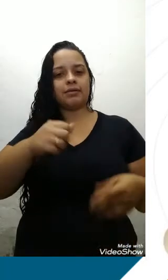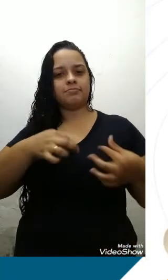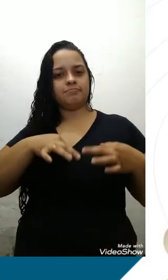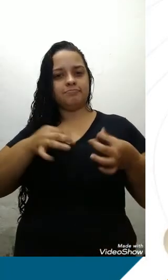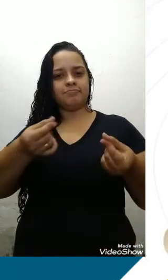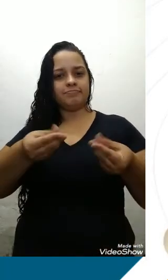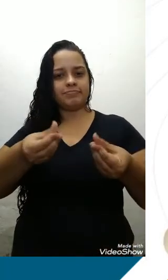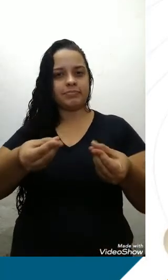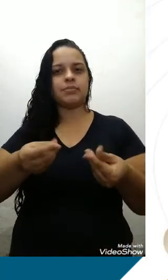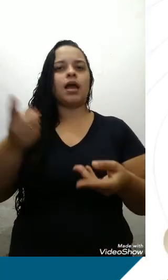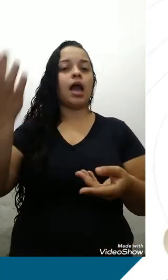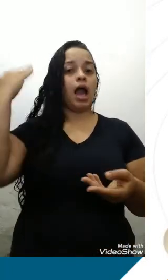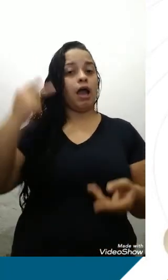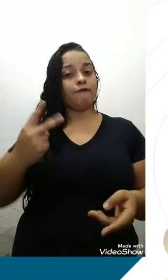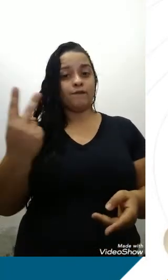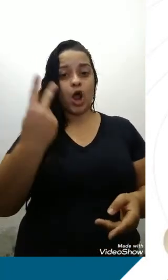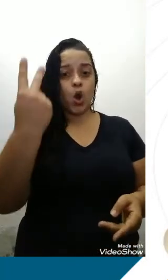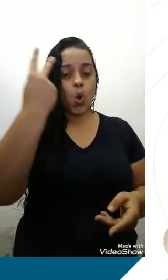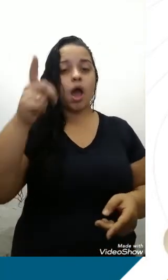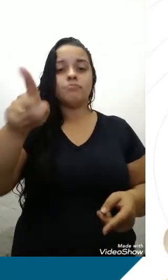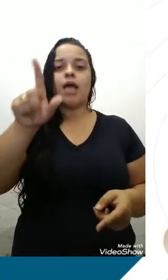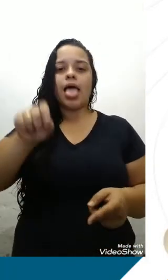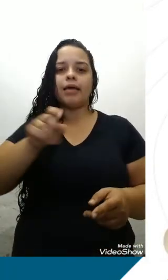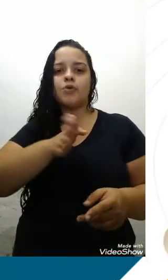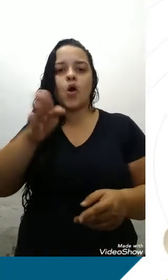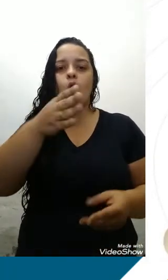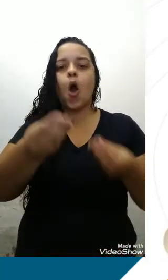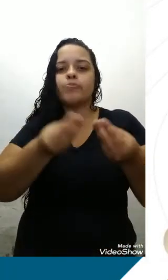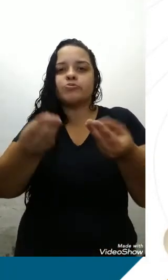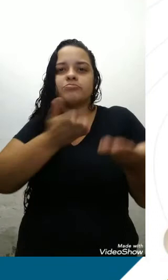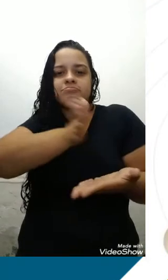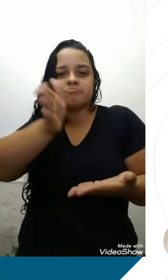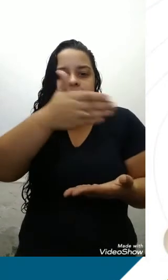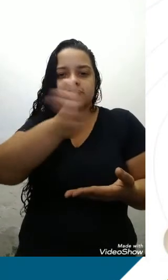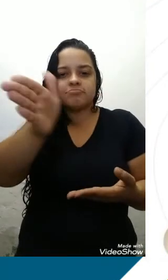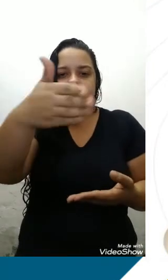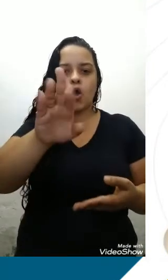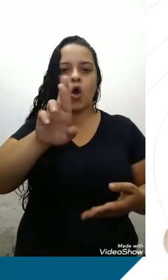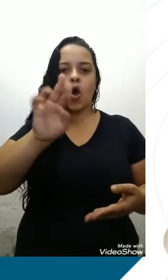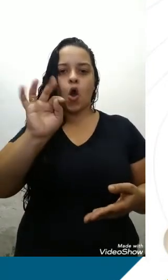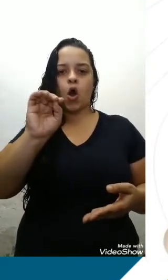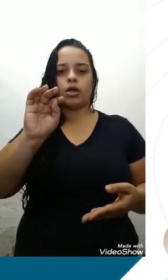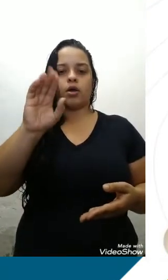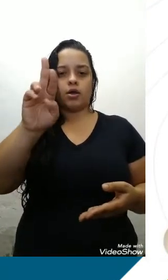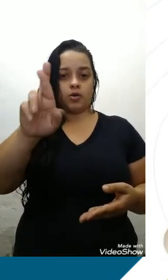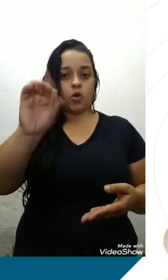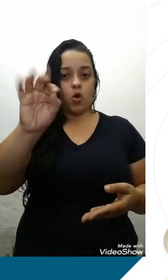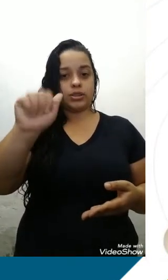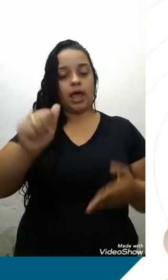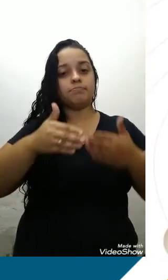grande valor nesse período e que vai ser a principal rota comercial nesse momento anterior à expansão